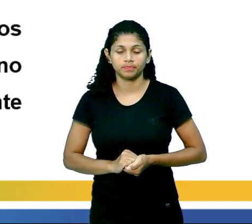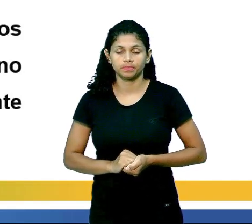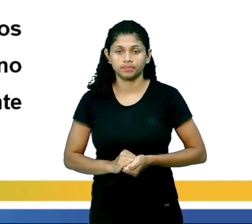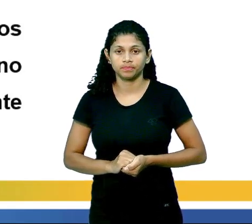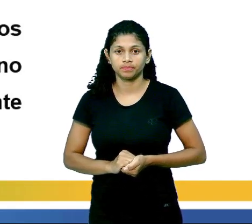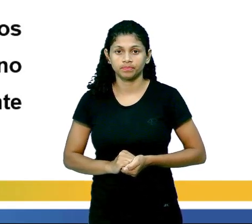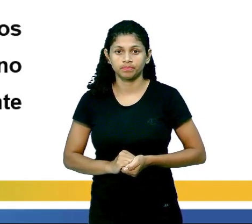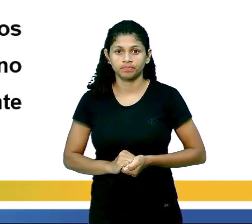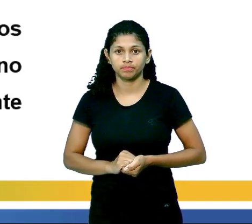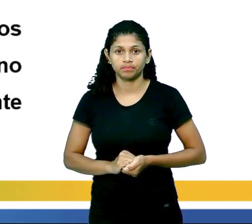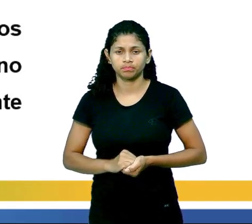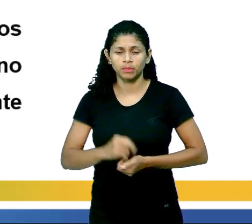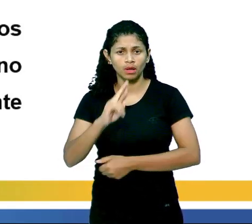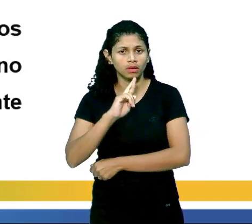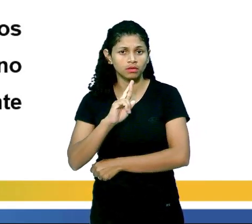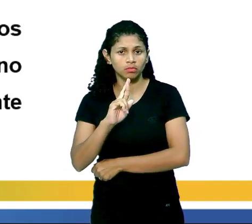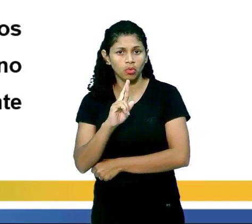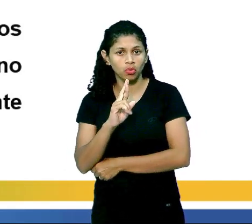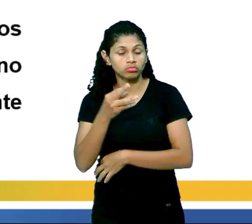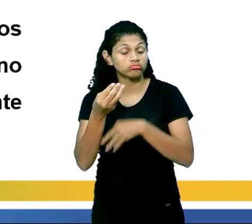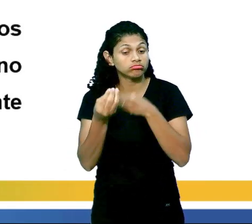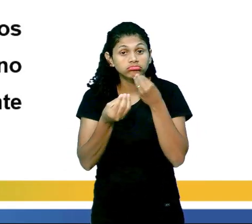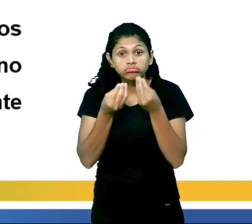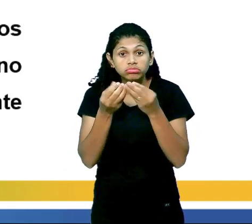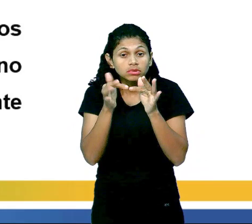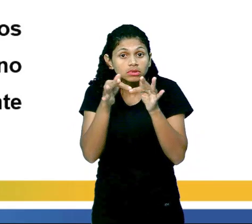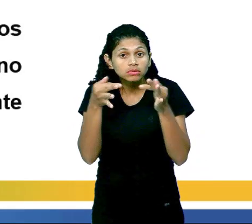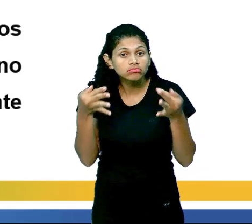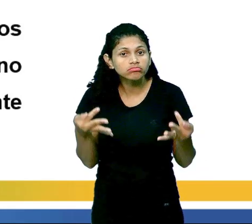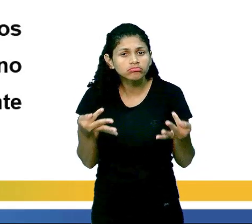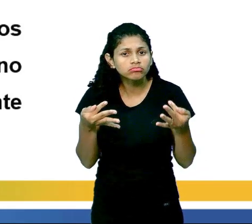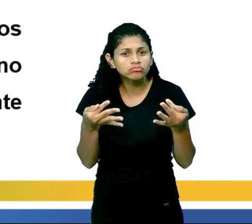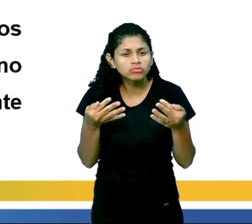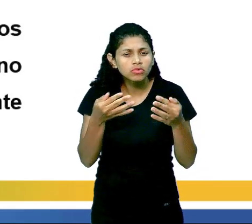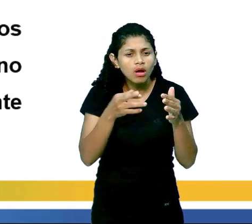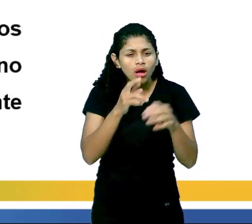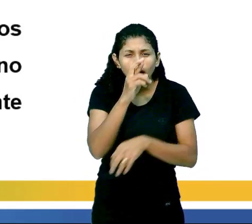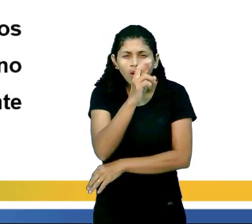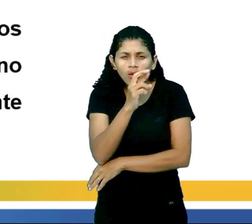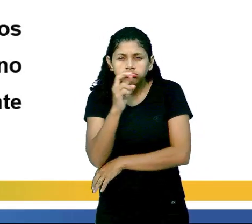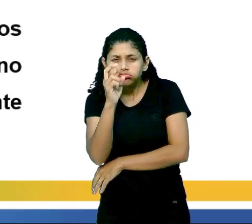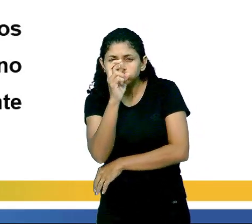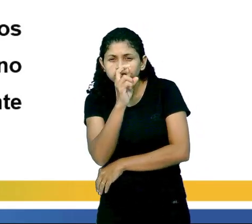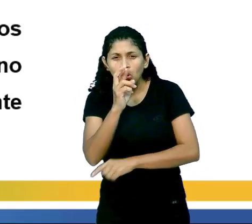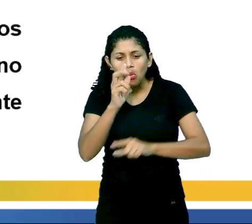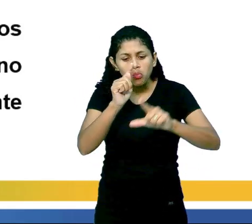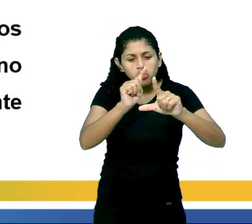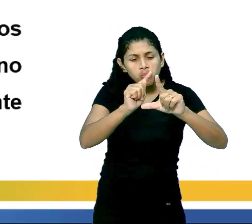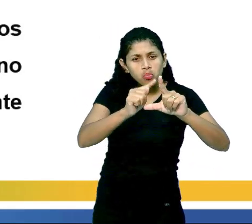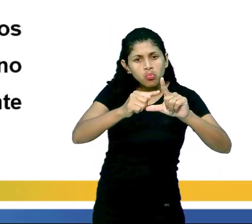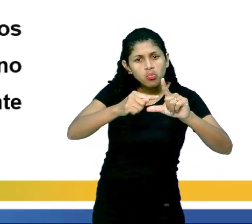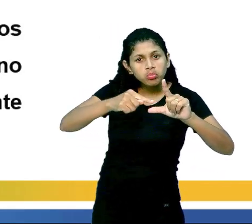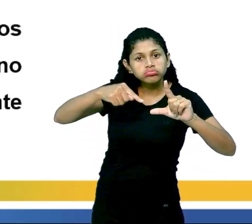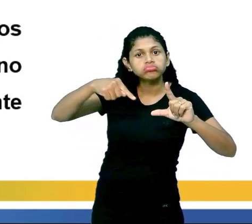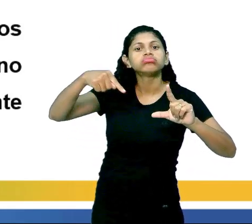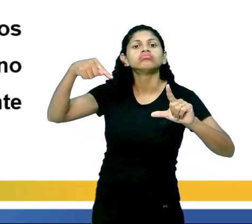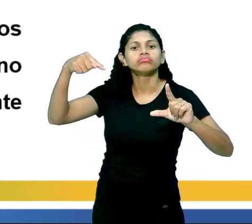Olha a resposta como é simples. Analisando o gráfico da função, é possível ver que os